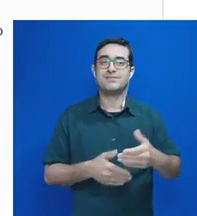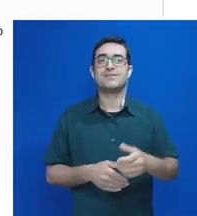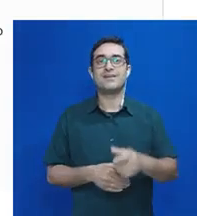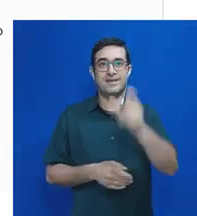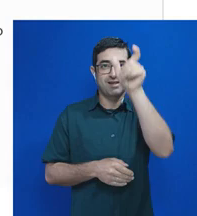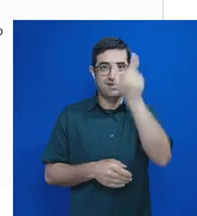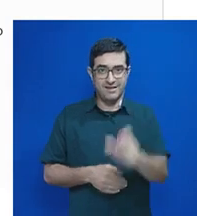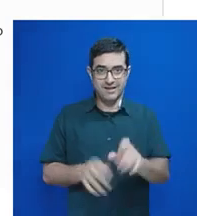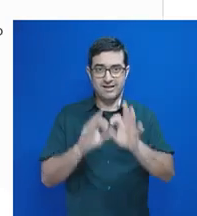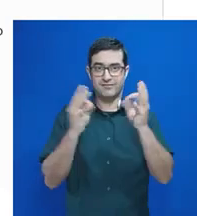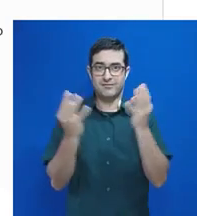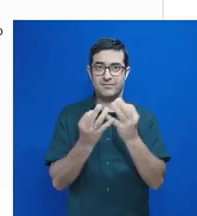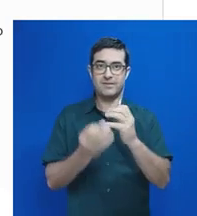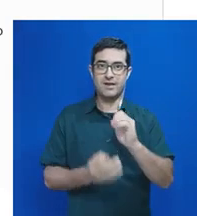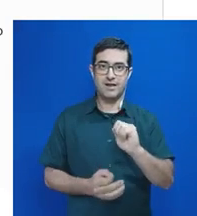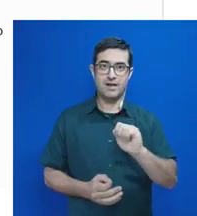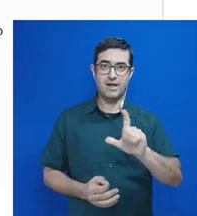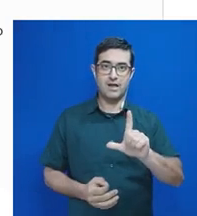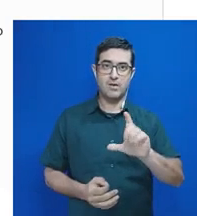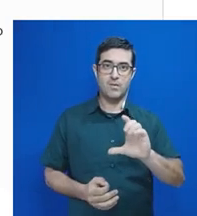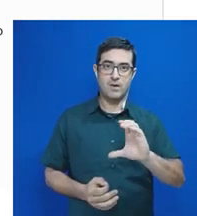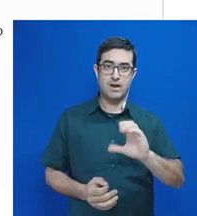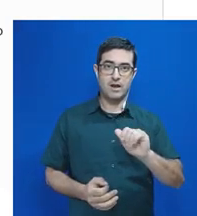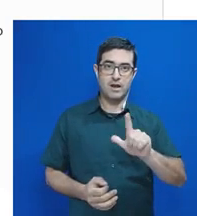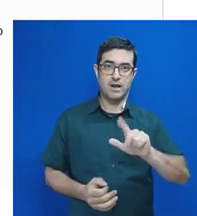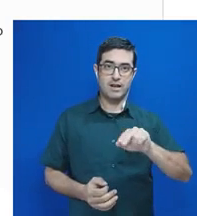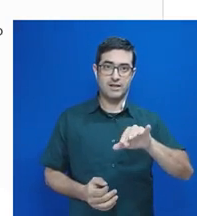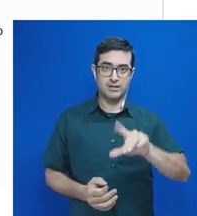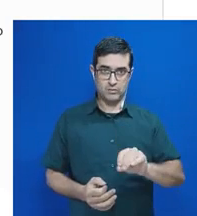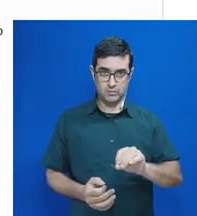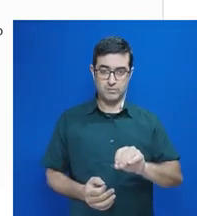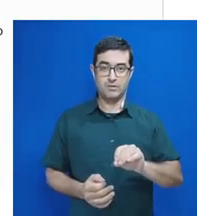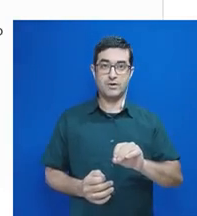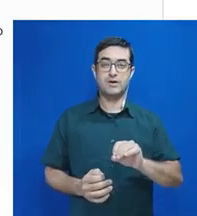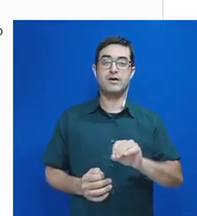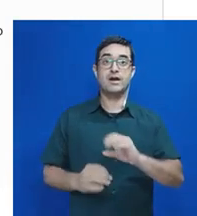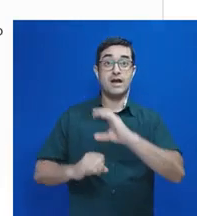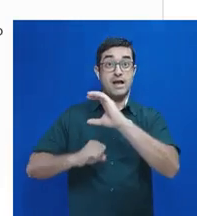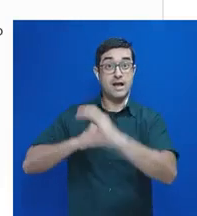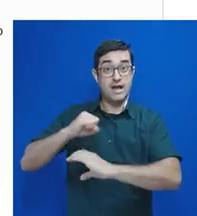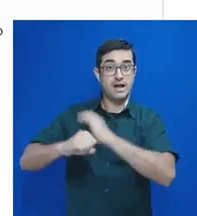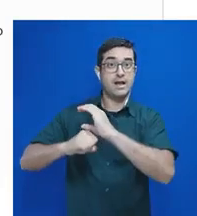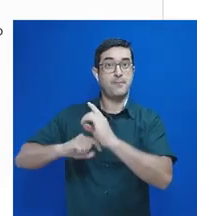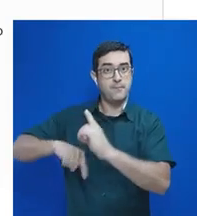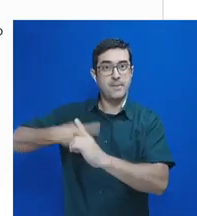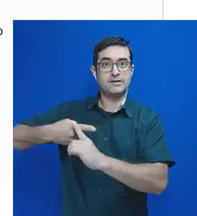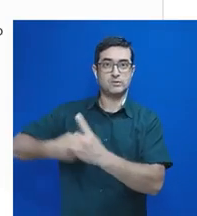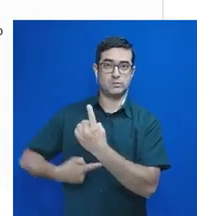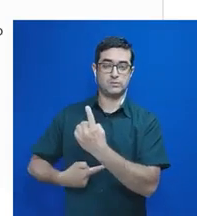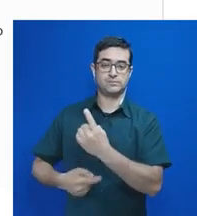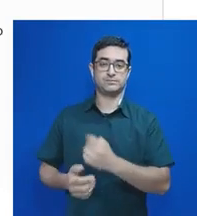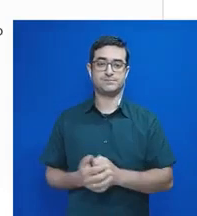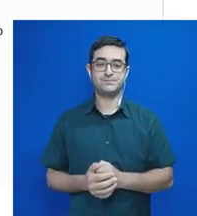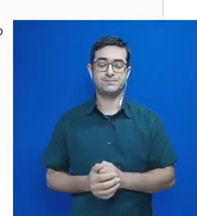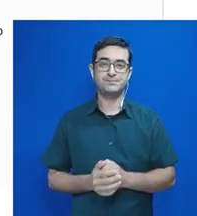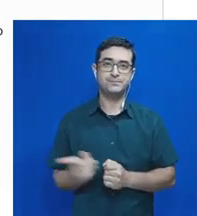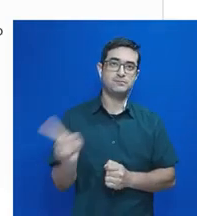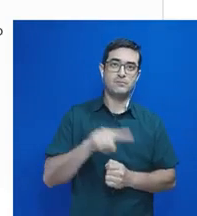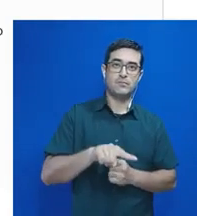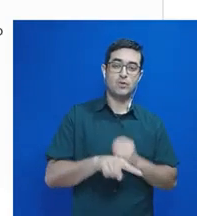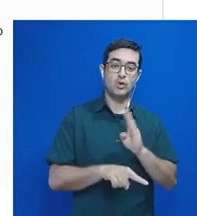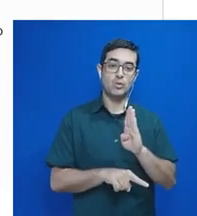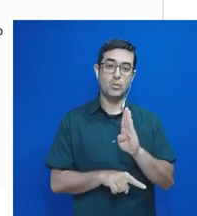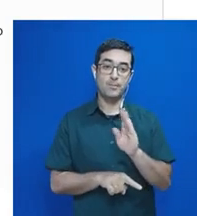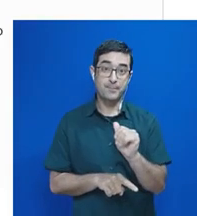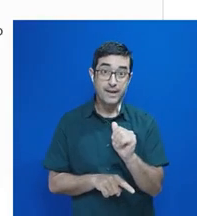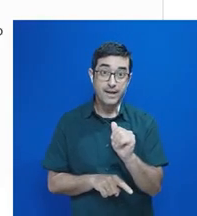alcalinos terrosos. Assumem carga mais 1. Quando eu comparo o bário com o potássio, ambos